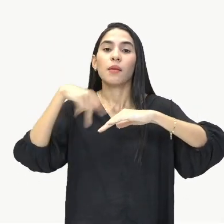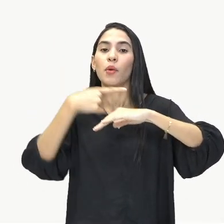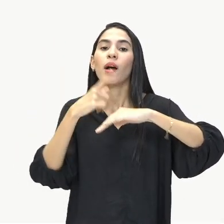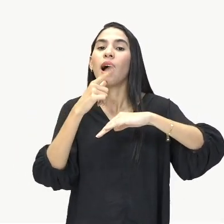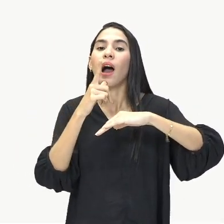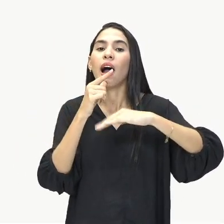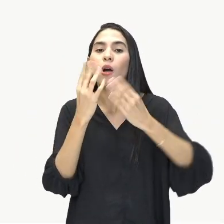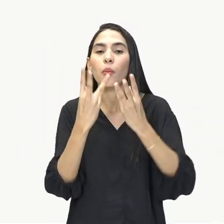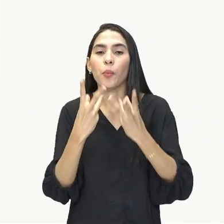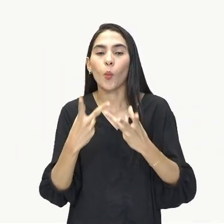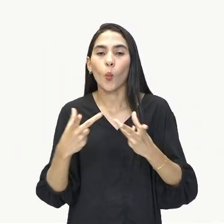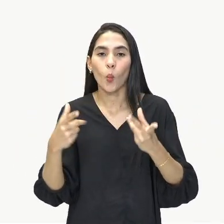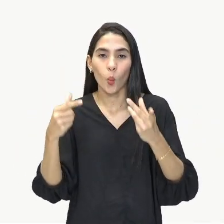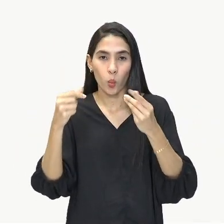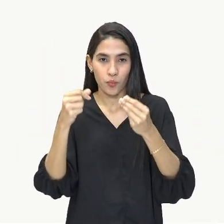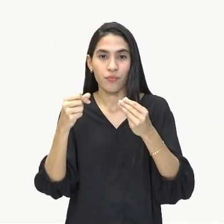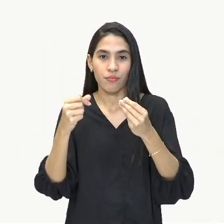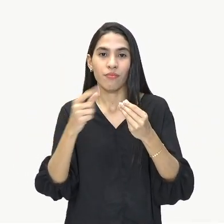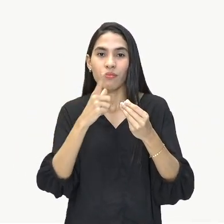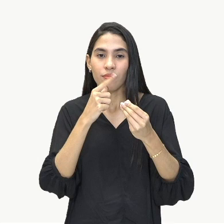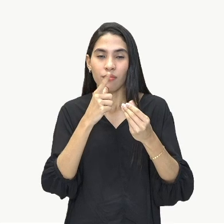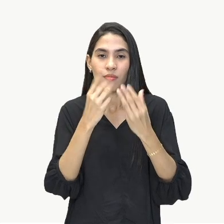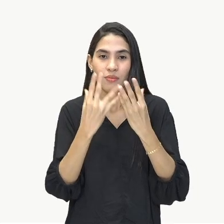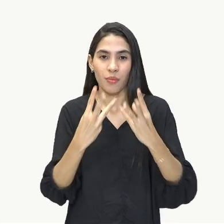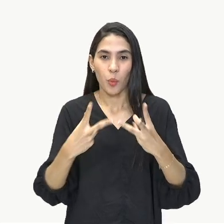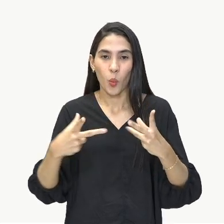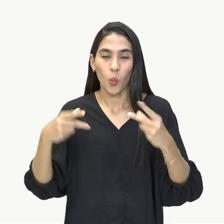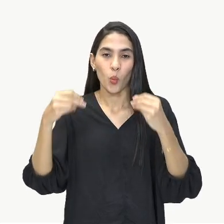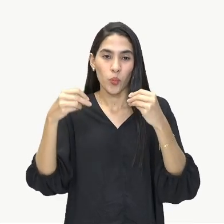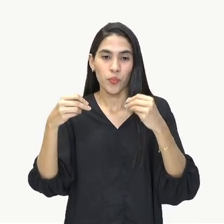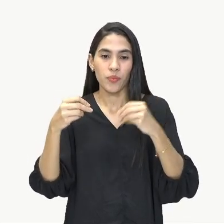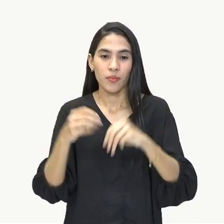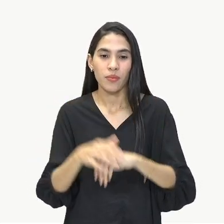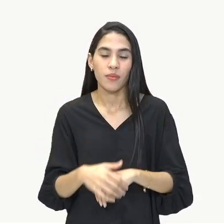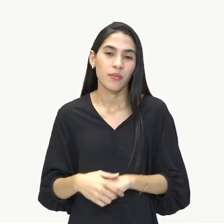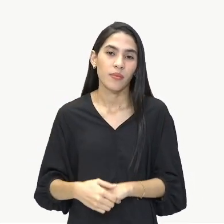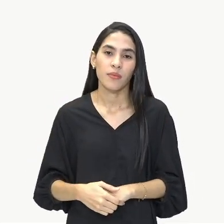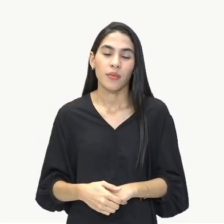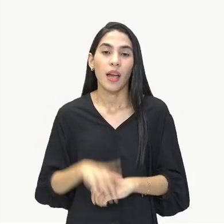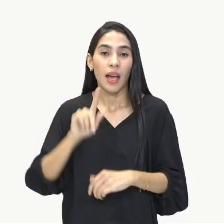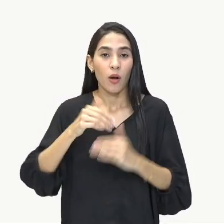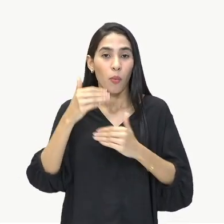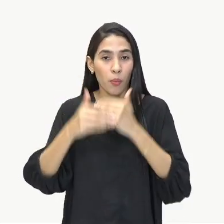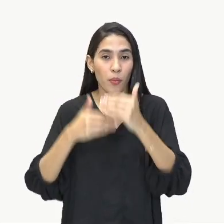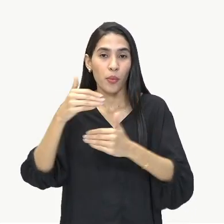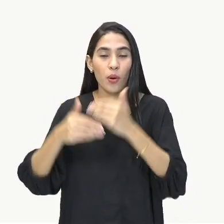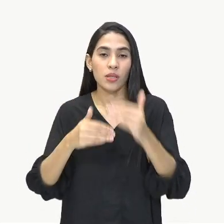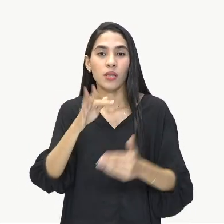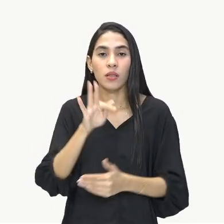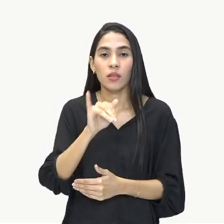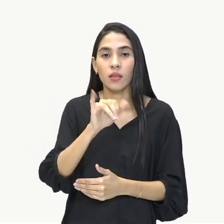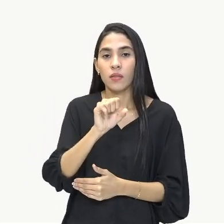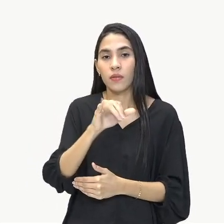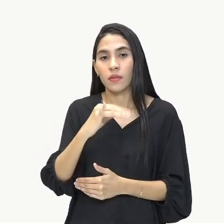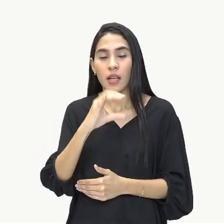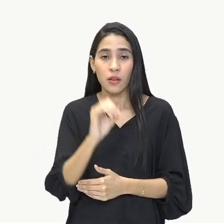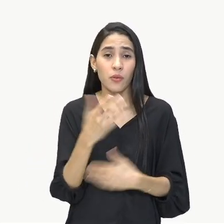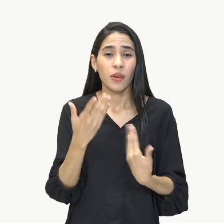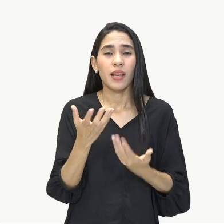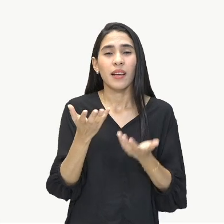ela está derretendo, né? O gelo está derretendo. Tá bom? É um processo físico. Aí ele quer